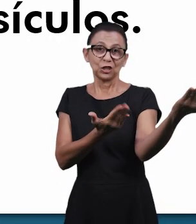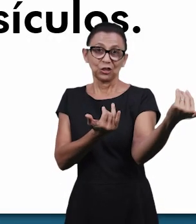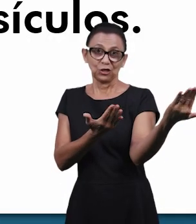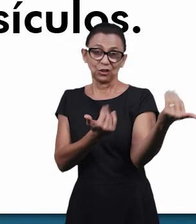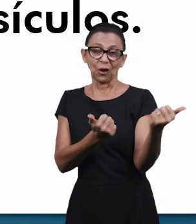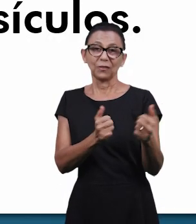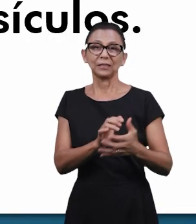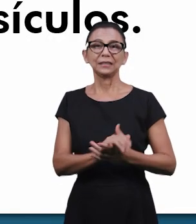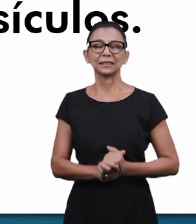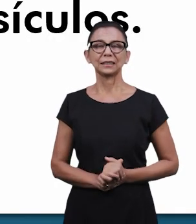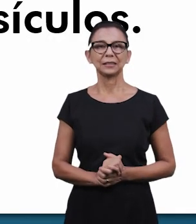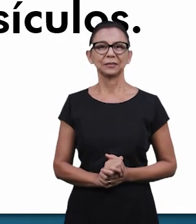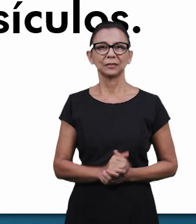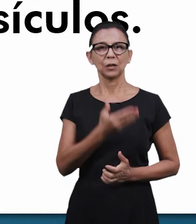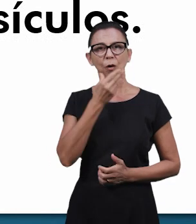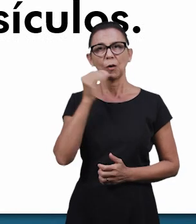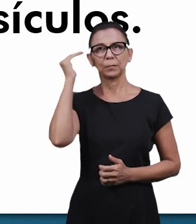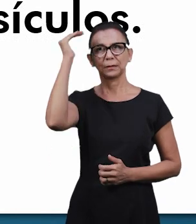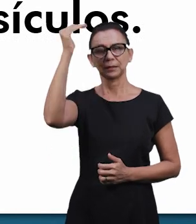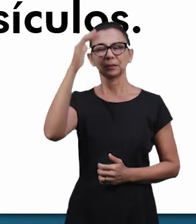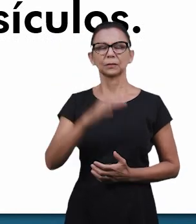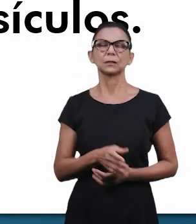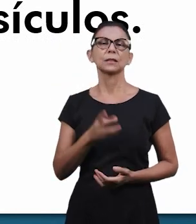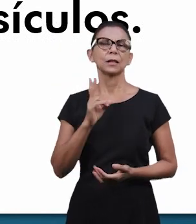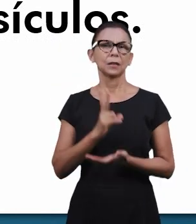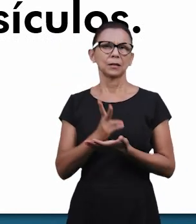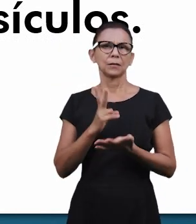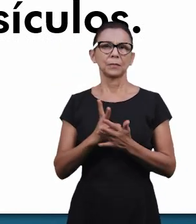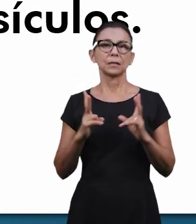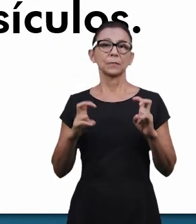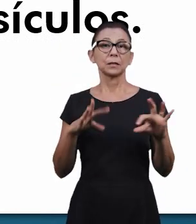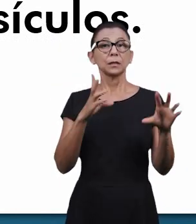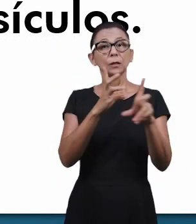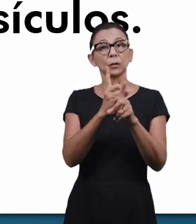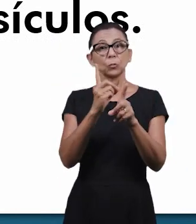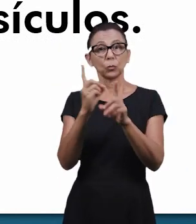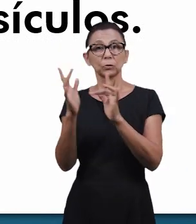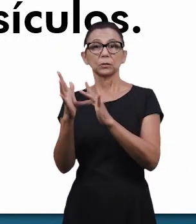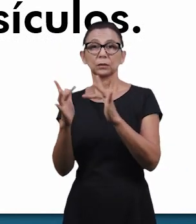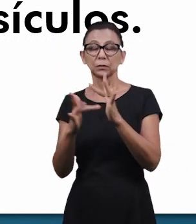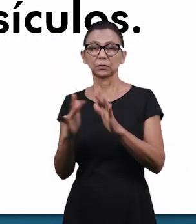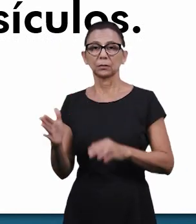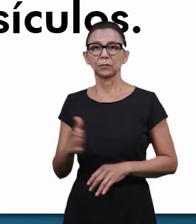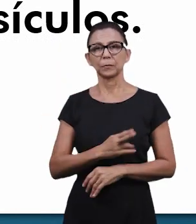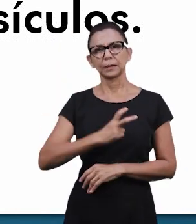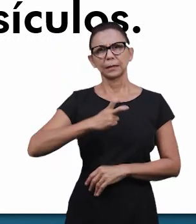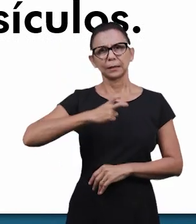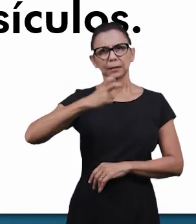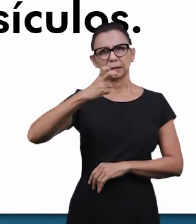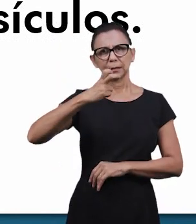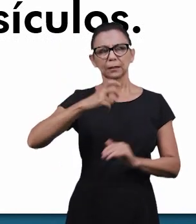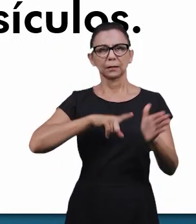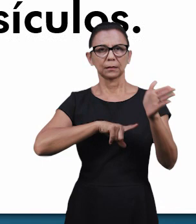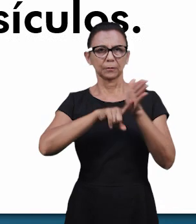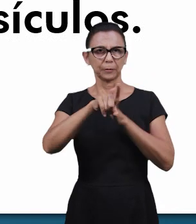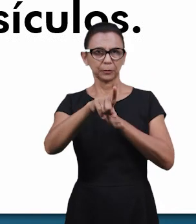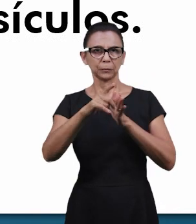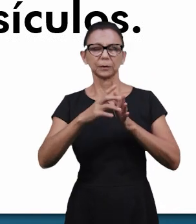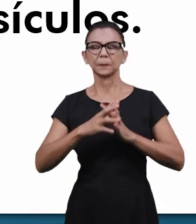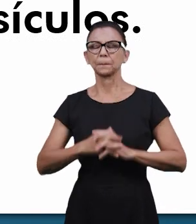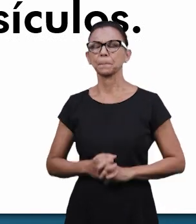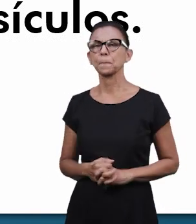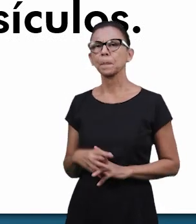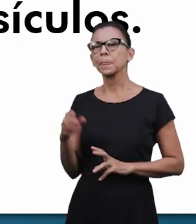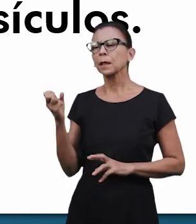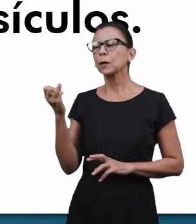varões. O assunto é o mesmo, encontros com Jesus. E vamos então para a nossa quinta pergunta. A quinta pergunta é a